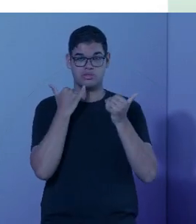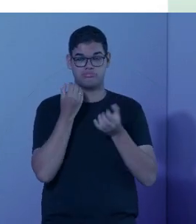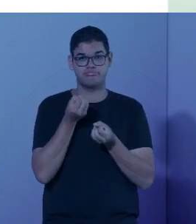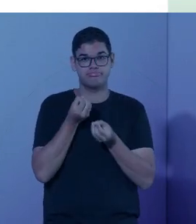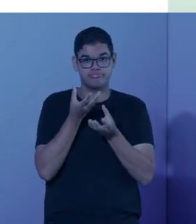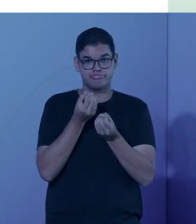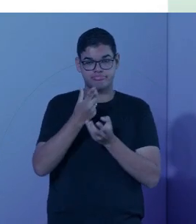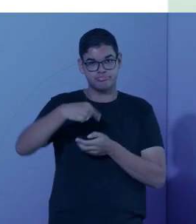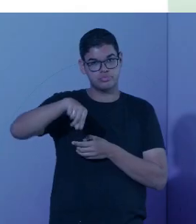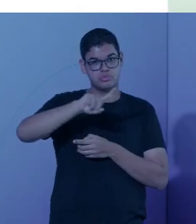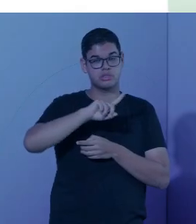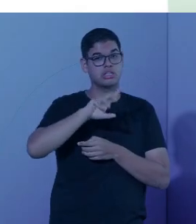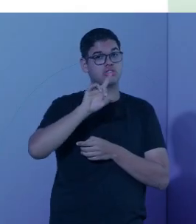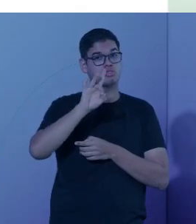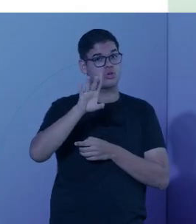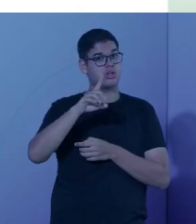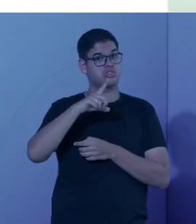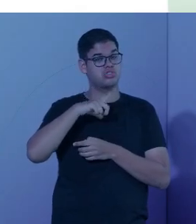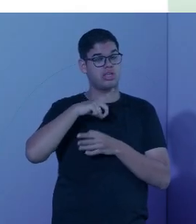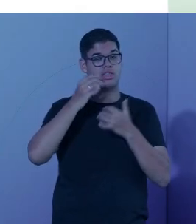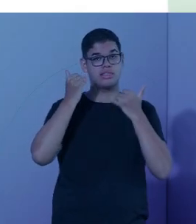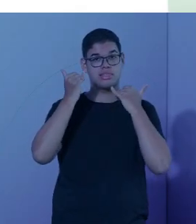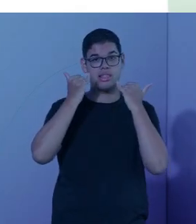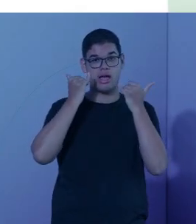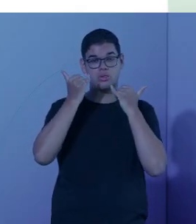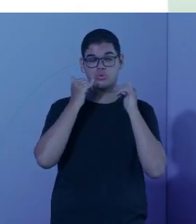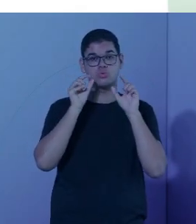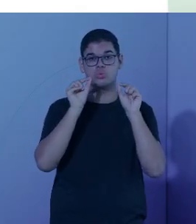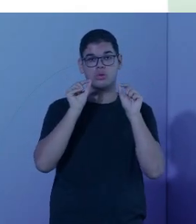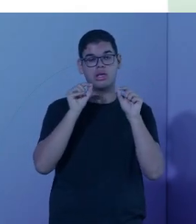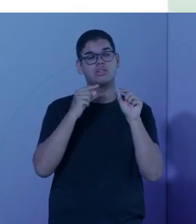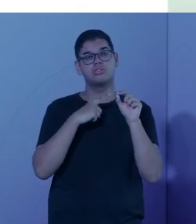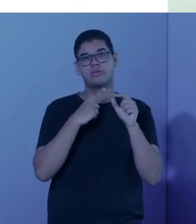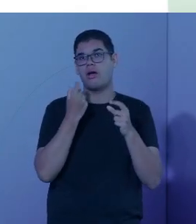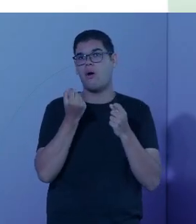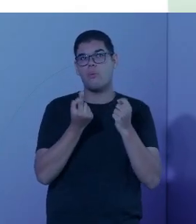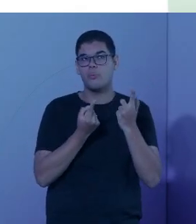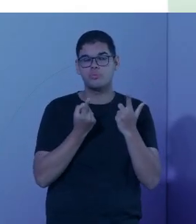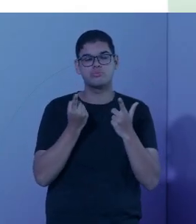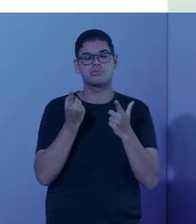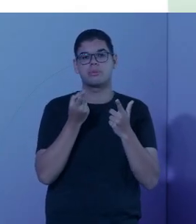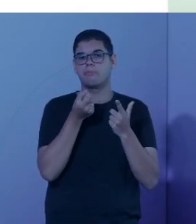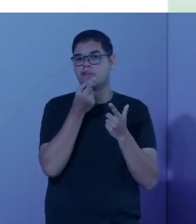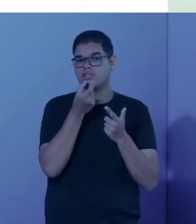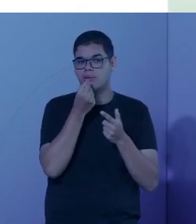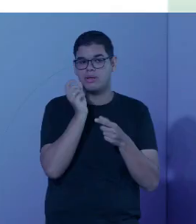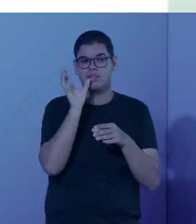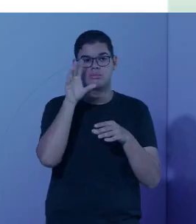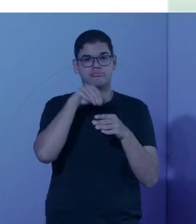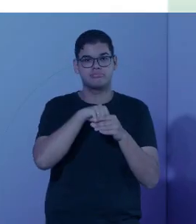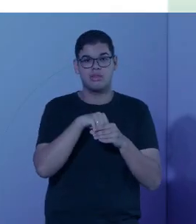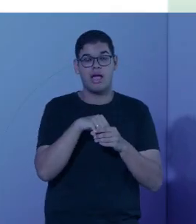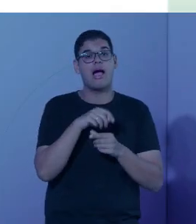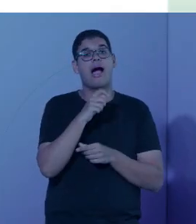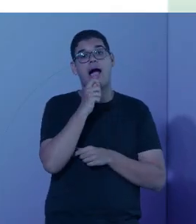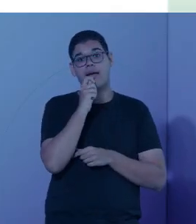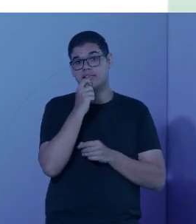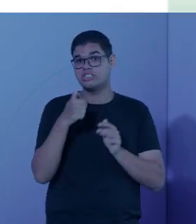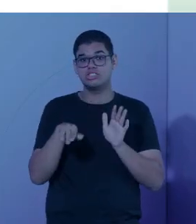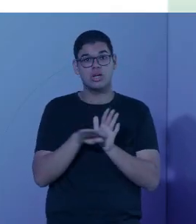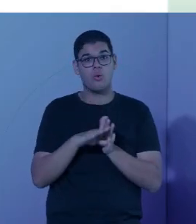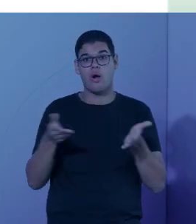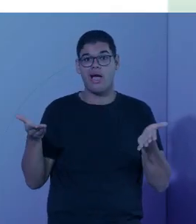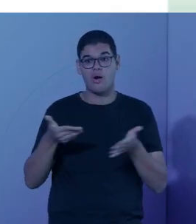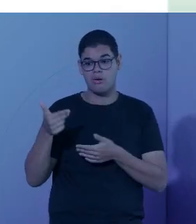só continham os dados da portaria de incorporação, tinha alguns medicamentos que tinham acabado de ser incorporados quando eu fiz